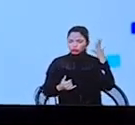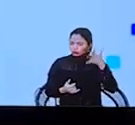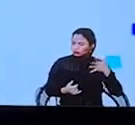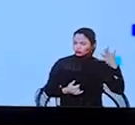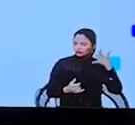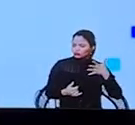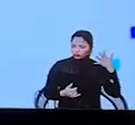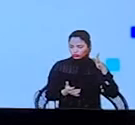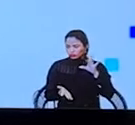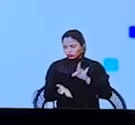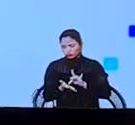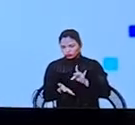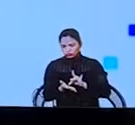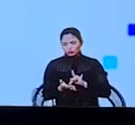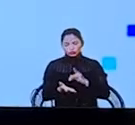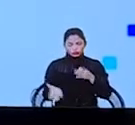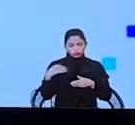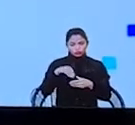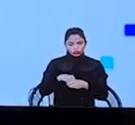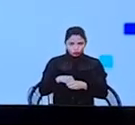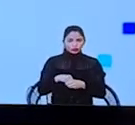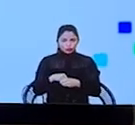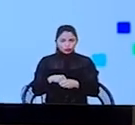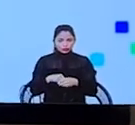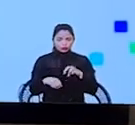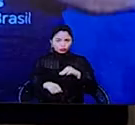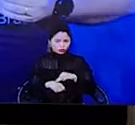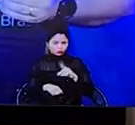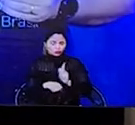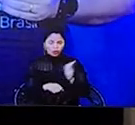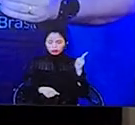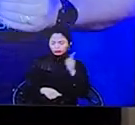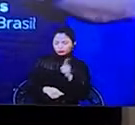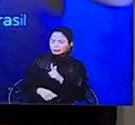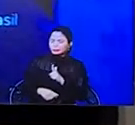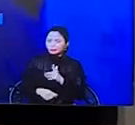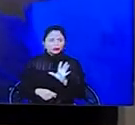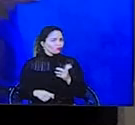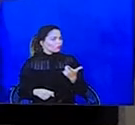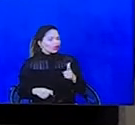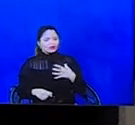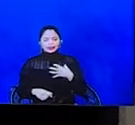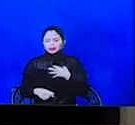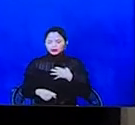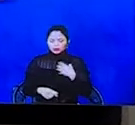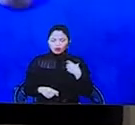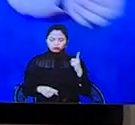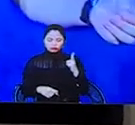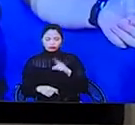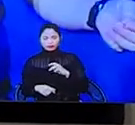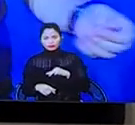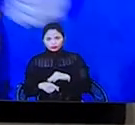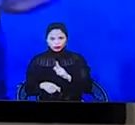é algo que realmente está no DNA do Magalu é o ganha-ganha. Não faz sentido eu ter uma política onde eu ganho como Magalu ou o